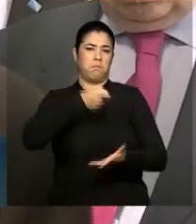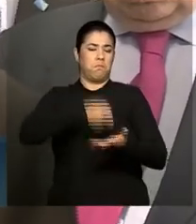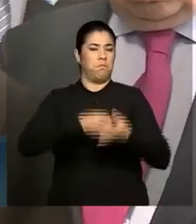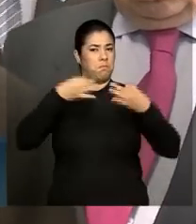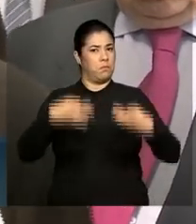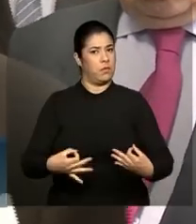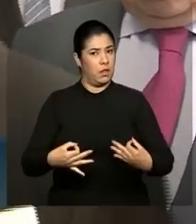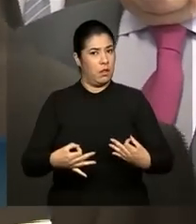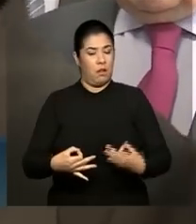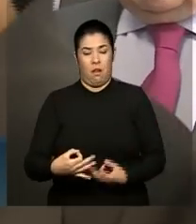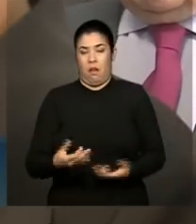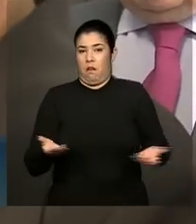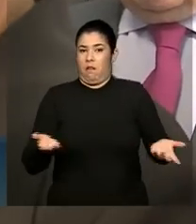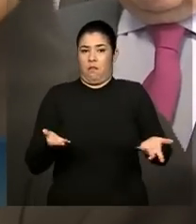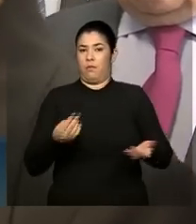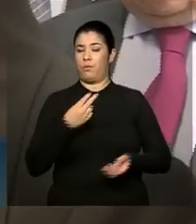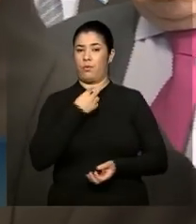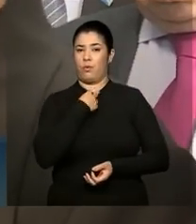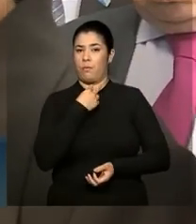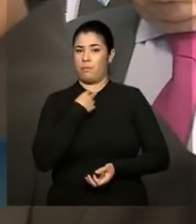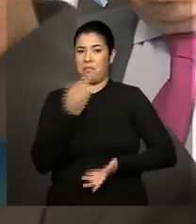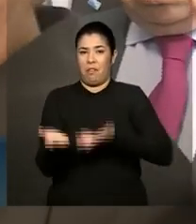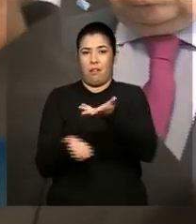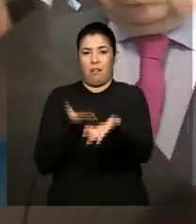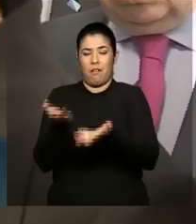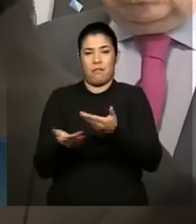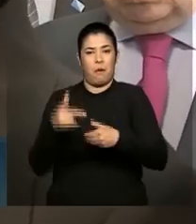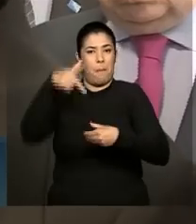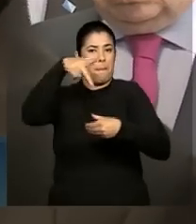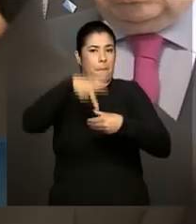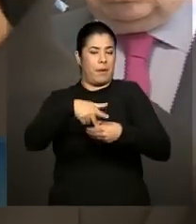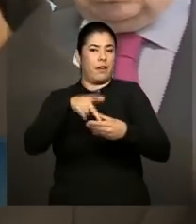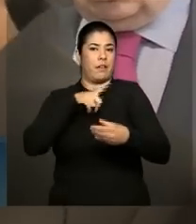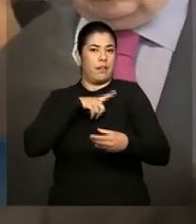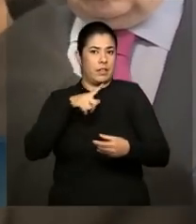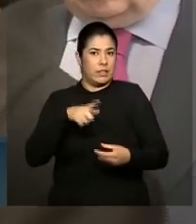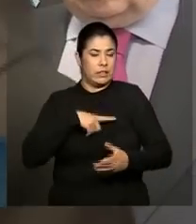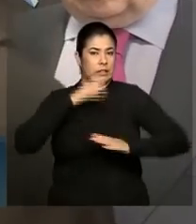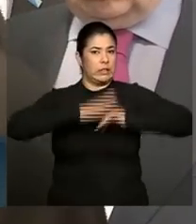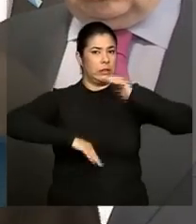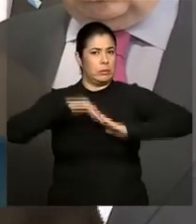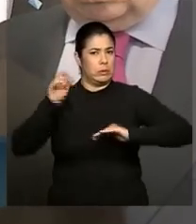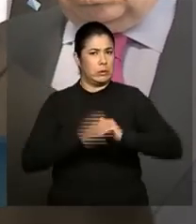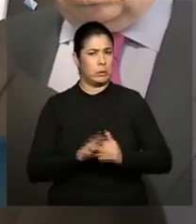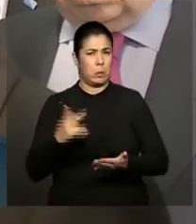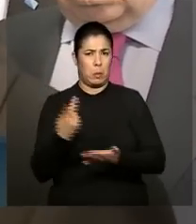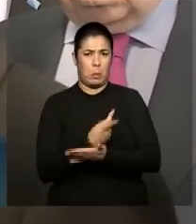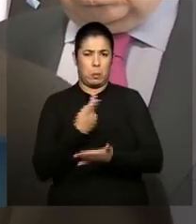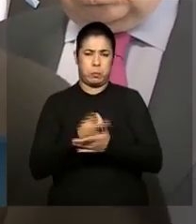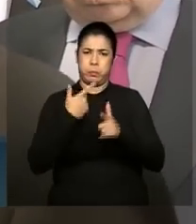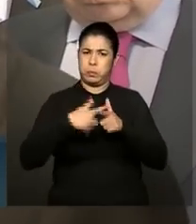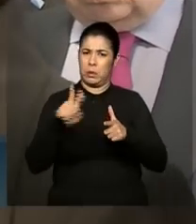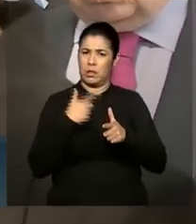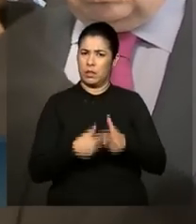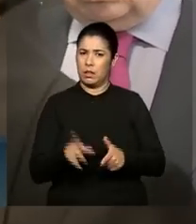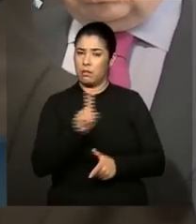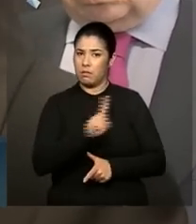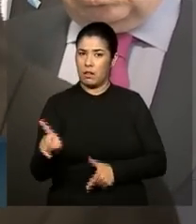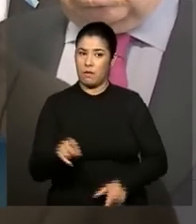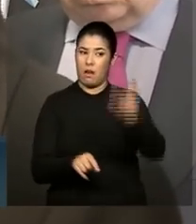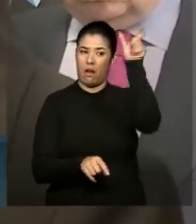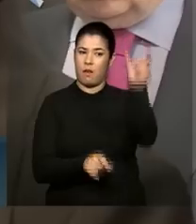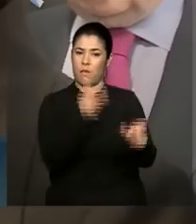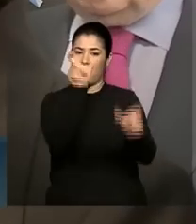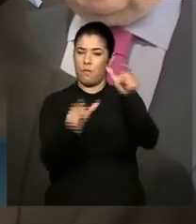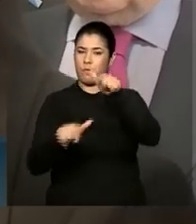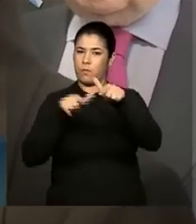eu não vou, por exemplo, tratar a Petrobras como a Petrobras tendo praticado maus feitos. Quem praticou maus feitos foi